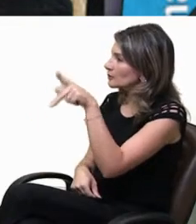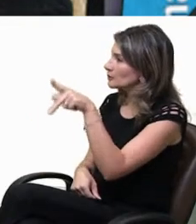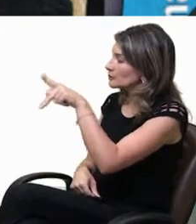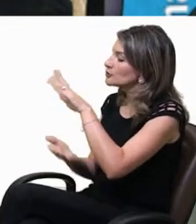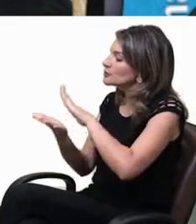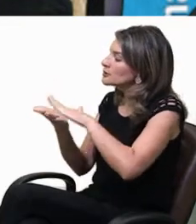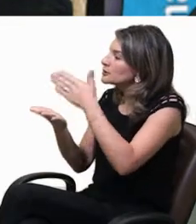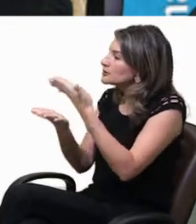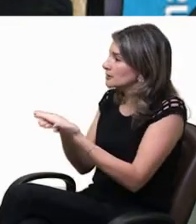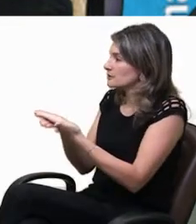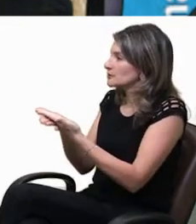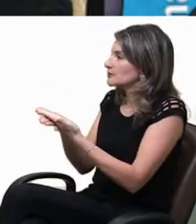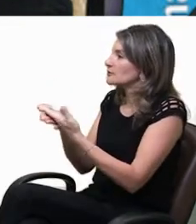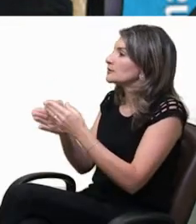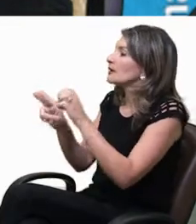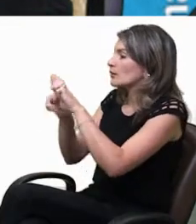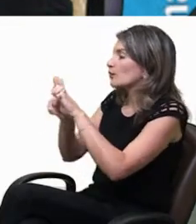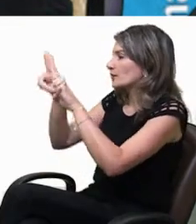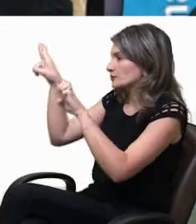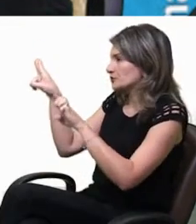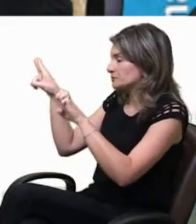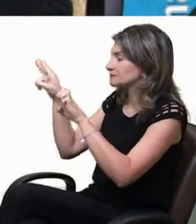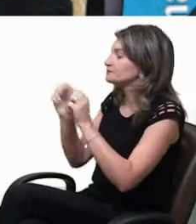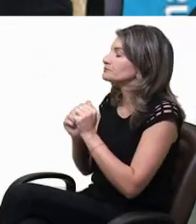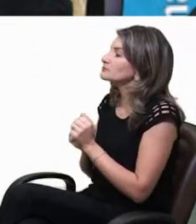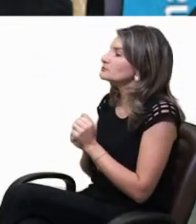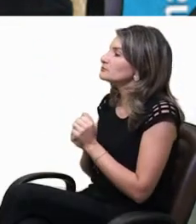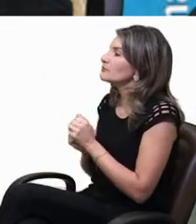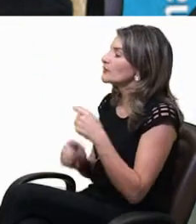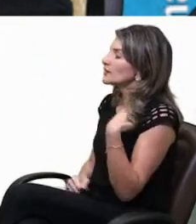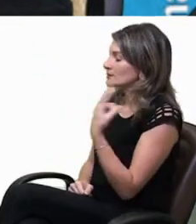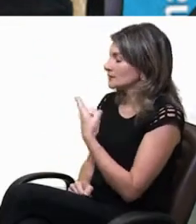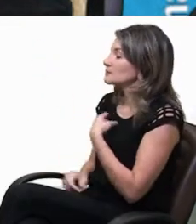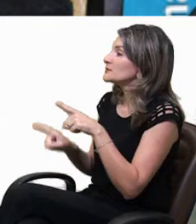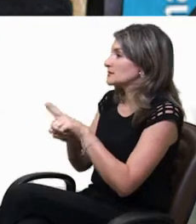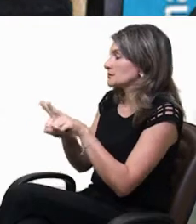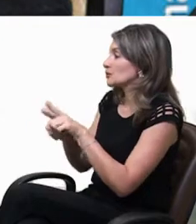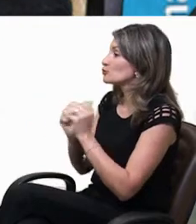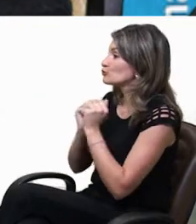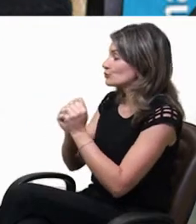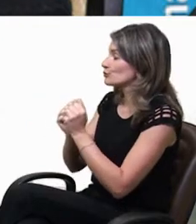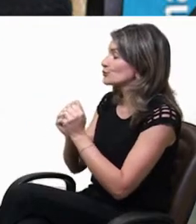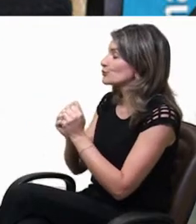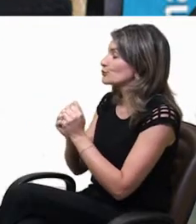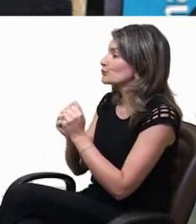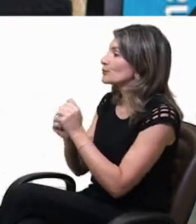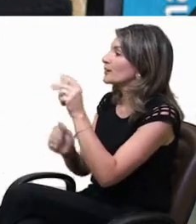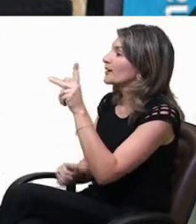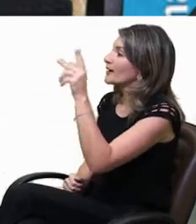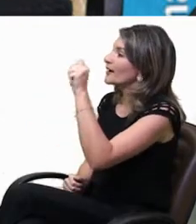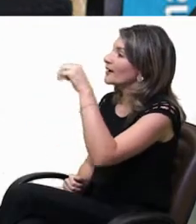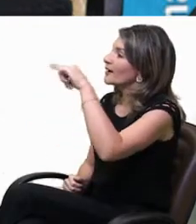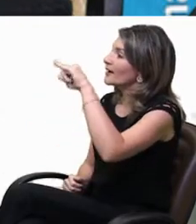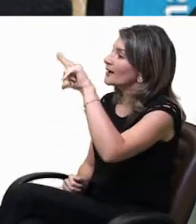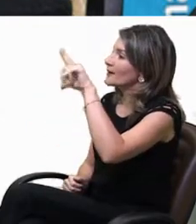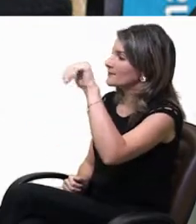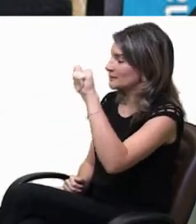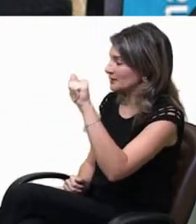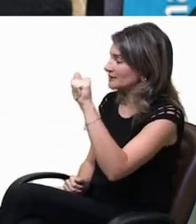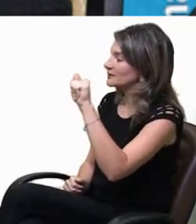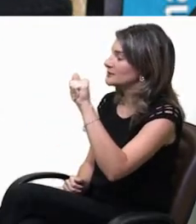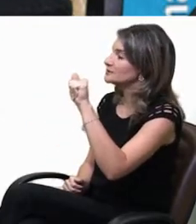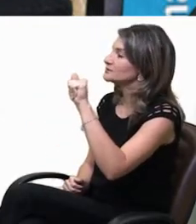como professora intérprete na UEG. Temos conosco também hoje a Camila